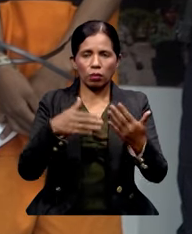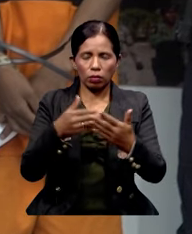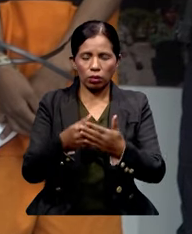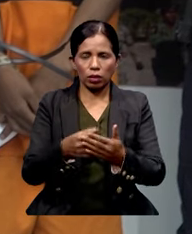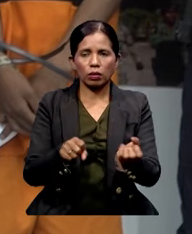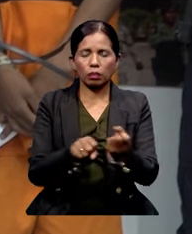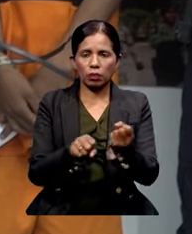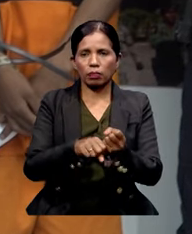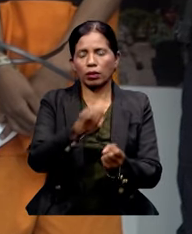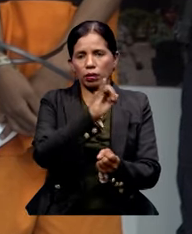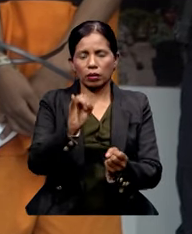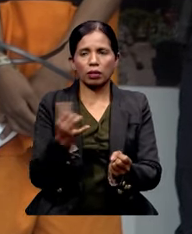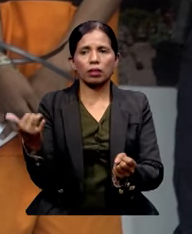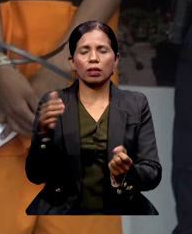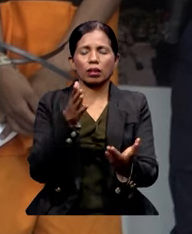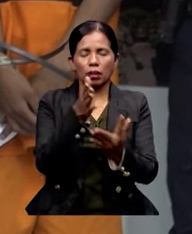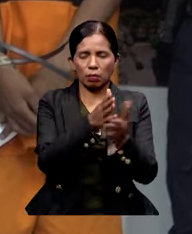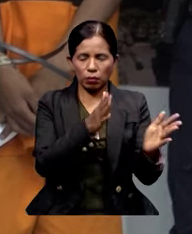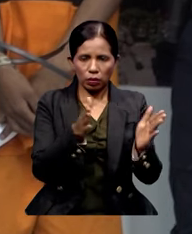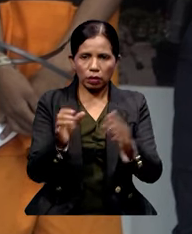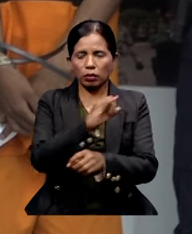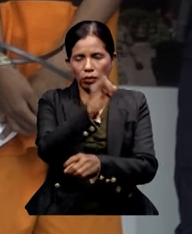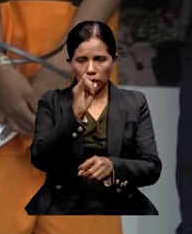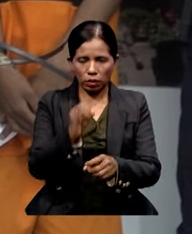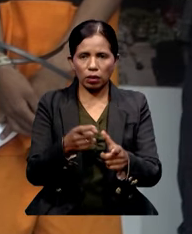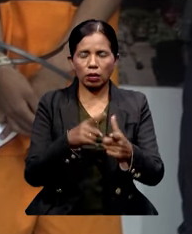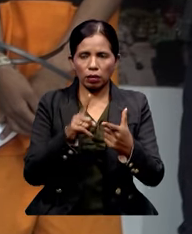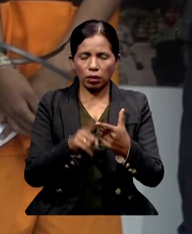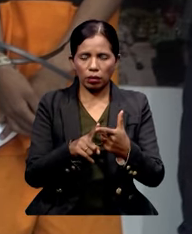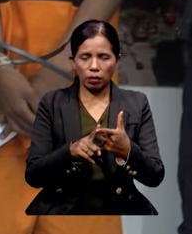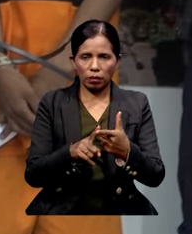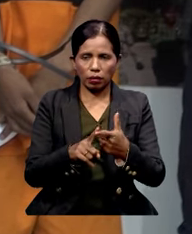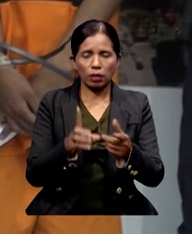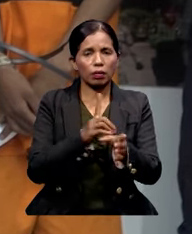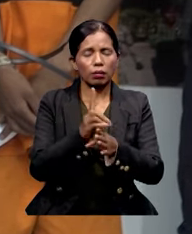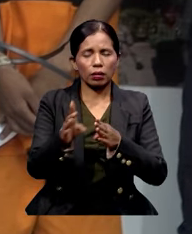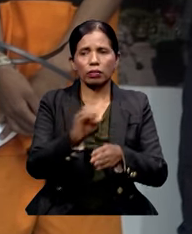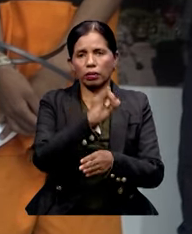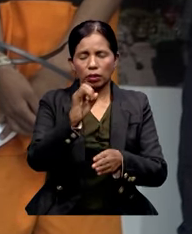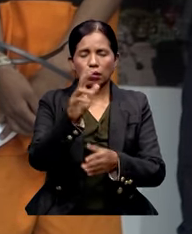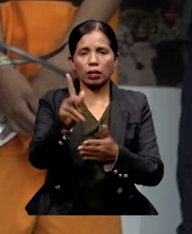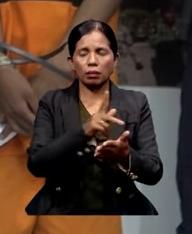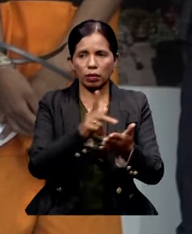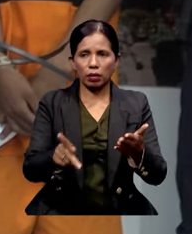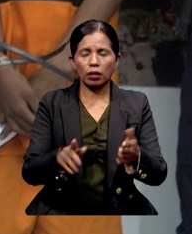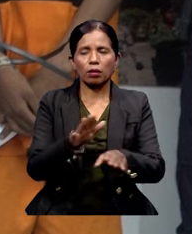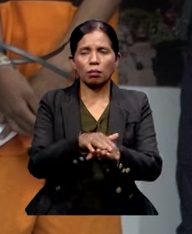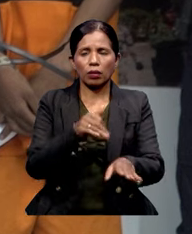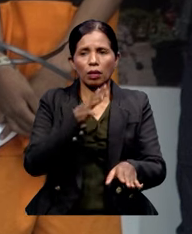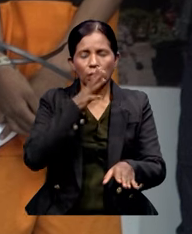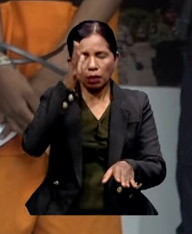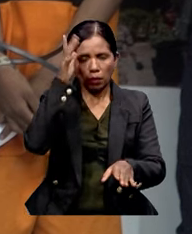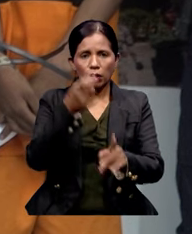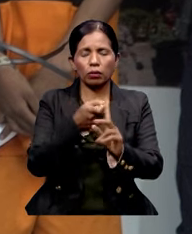sei tama ya proceso investigação laran e departamento investigação criminal mo sei bolu ina nama no si zoben ser